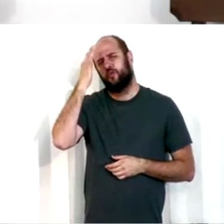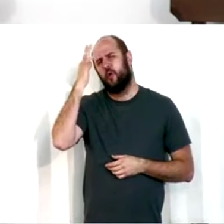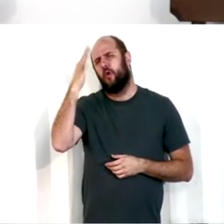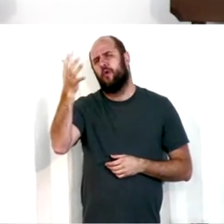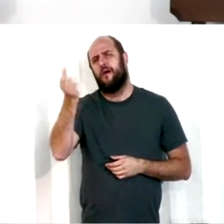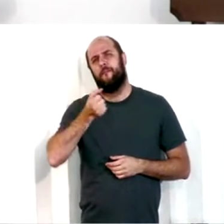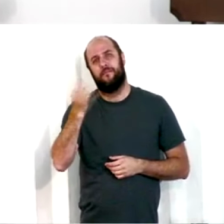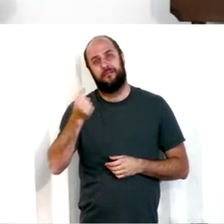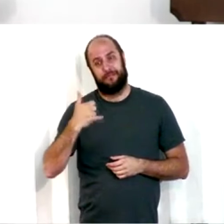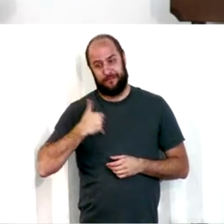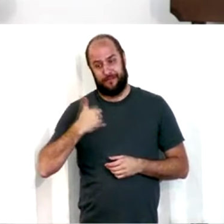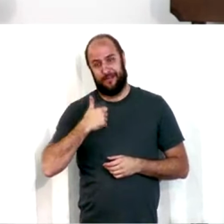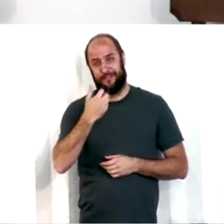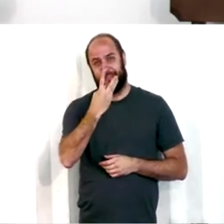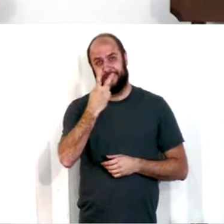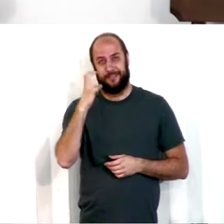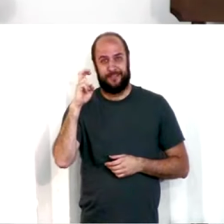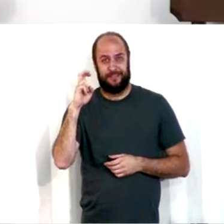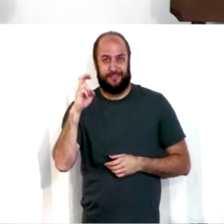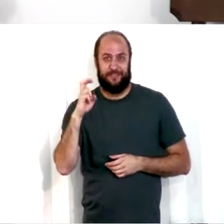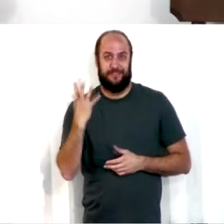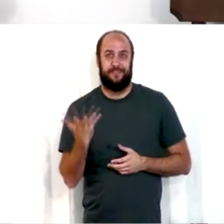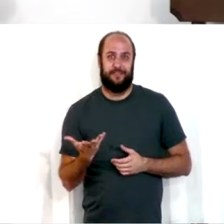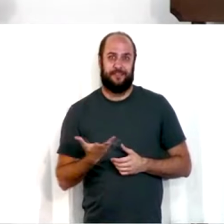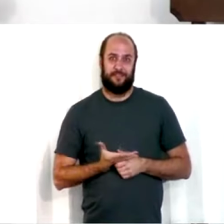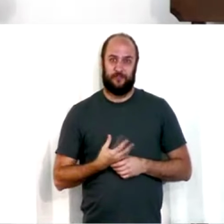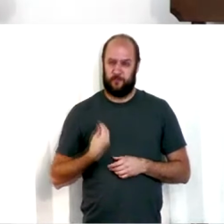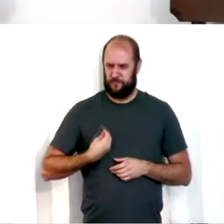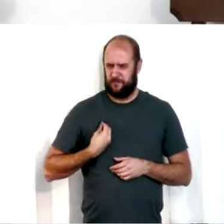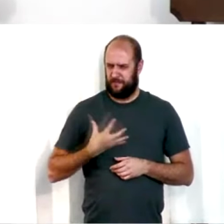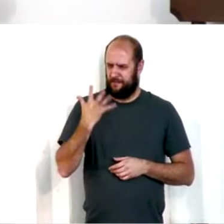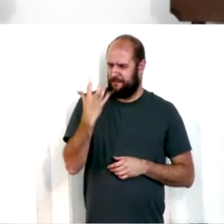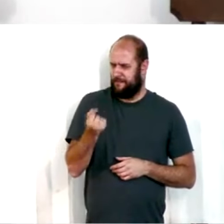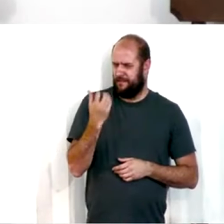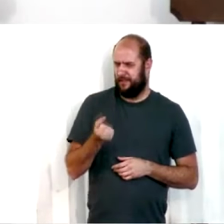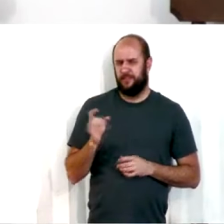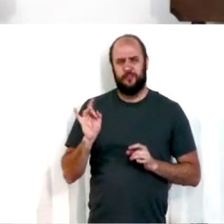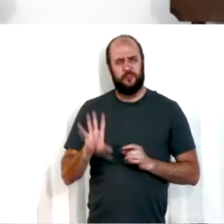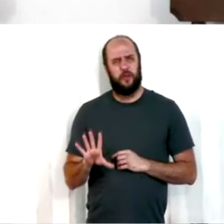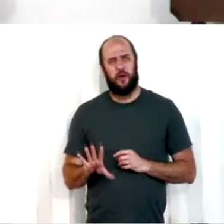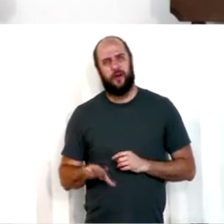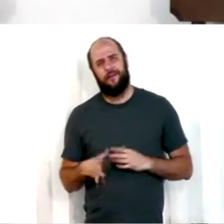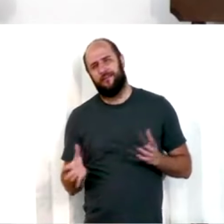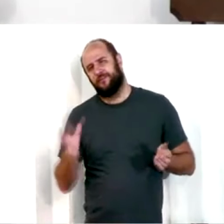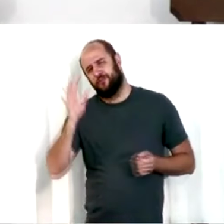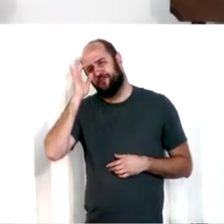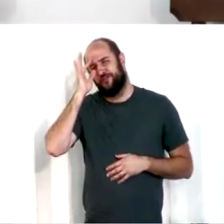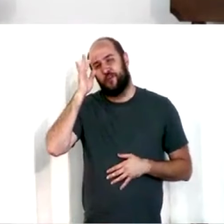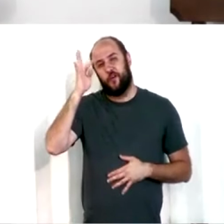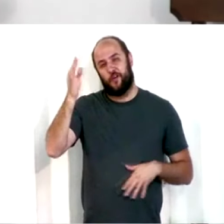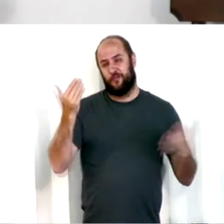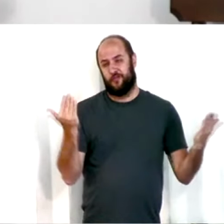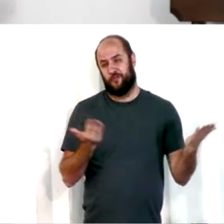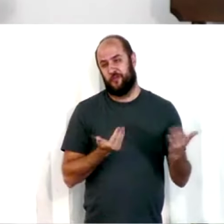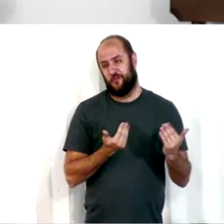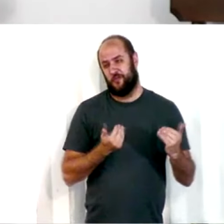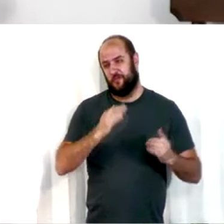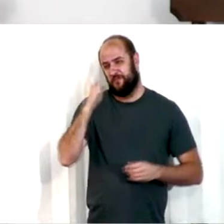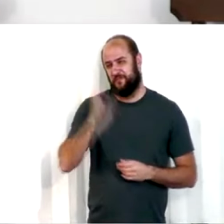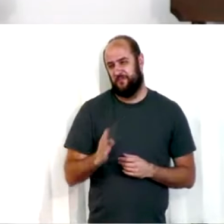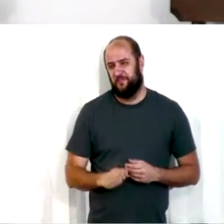aos 35 anos. Viver de renda passiva o resto da vida. Aí, este é o sonho de todo jovem brasileiro.